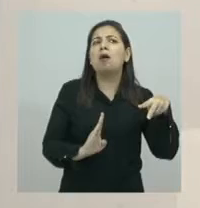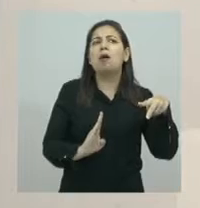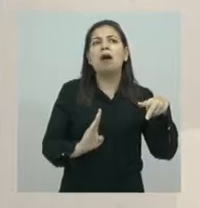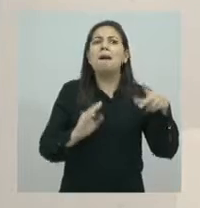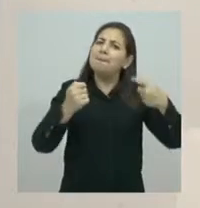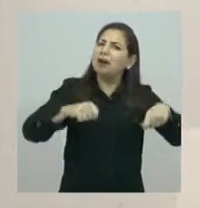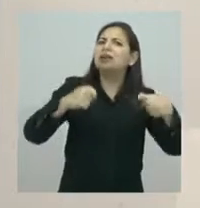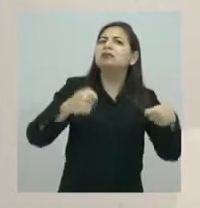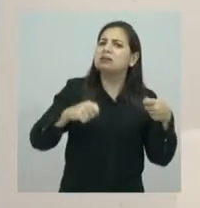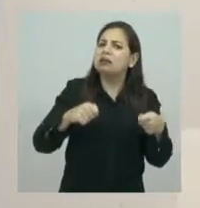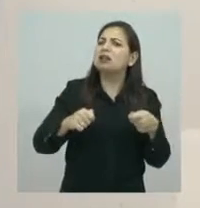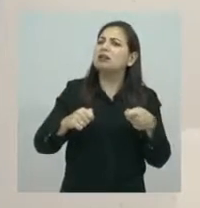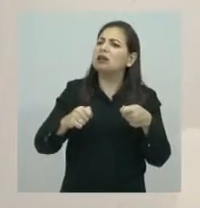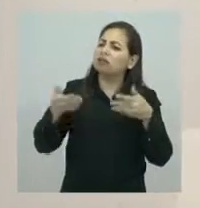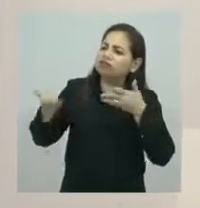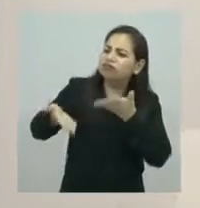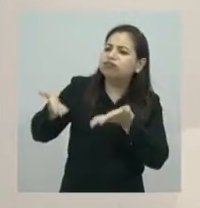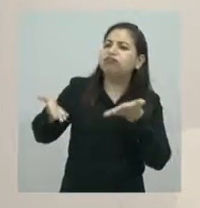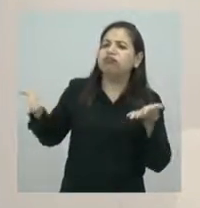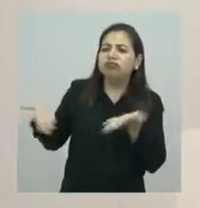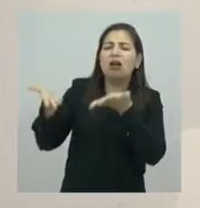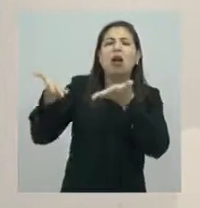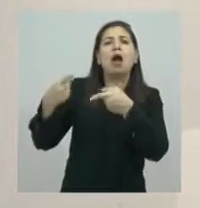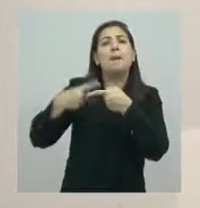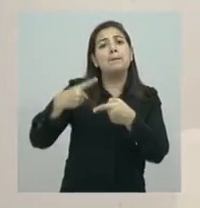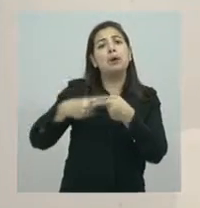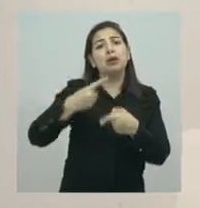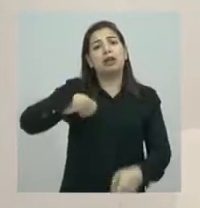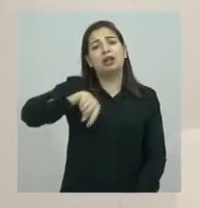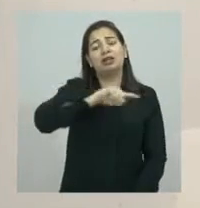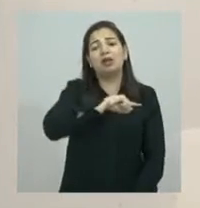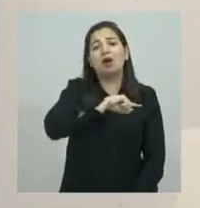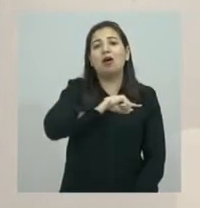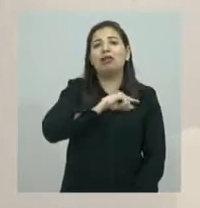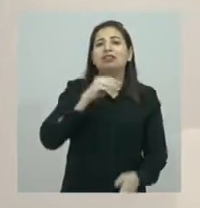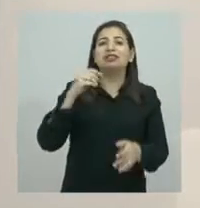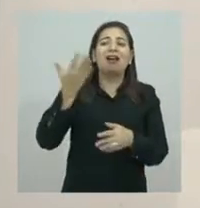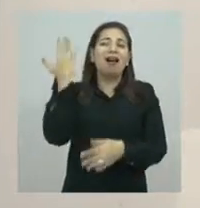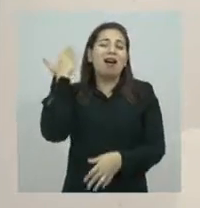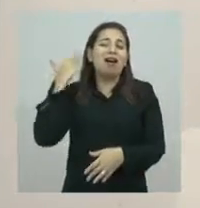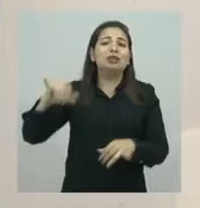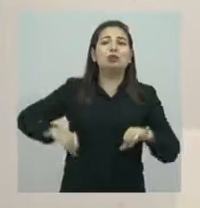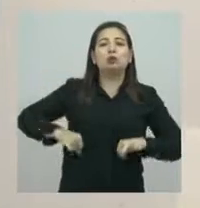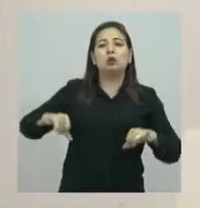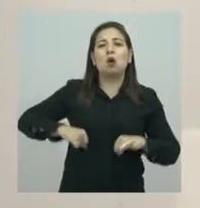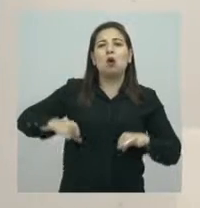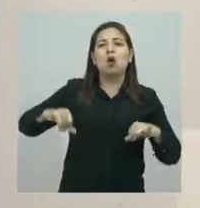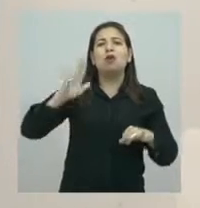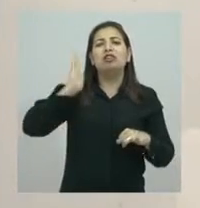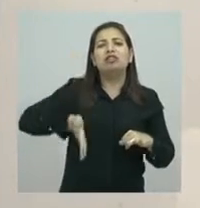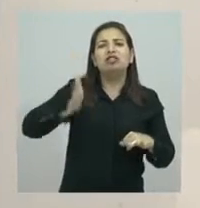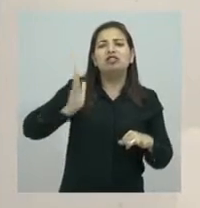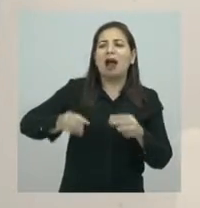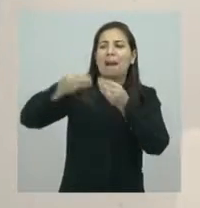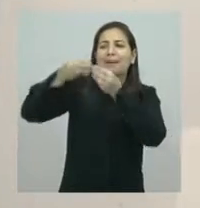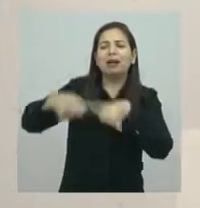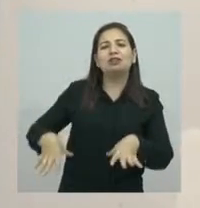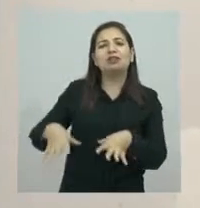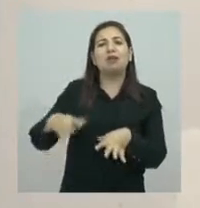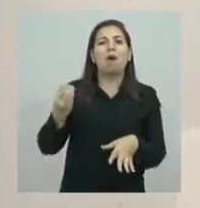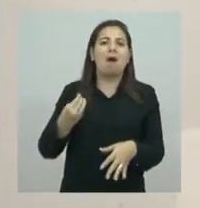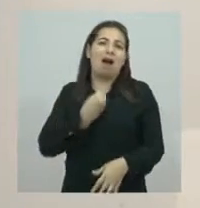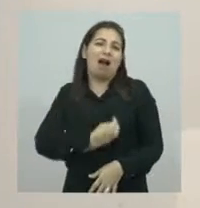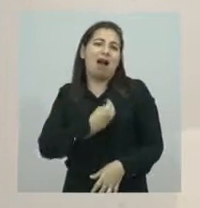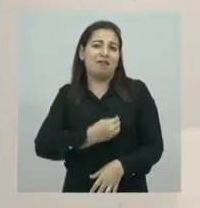com a população negra. Então, o Brasil precisava assumir a responsabilidade de que precisava fazer alguma coisa com relação a